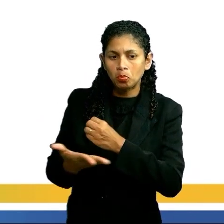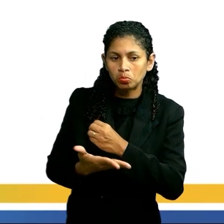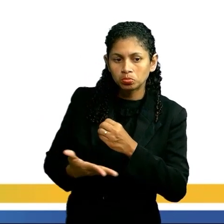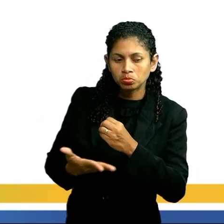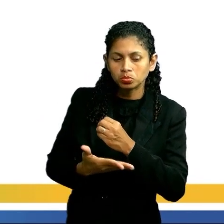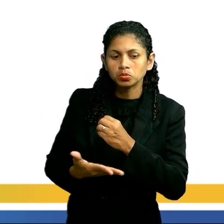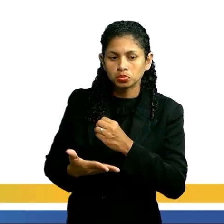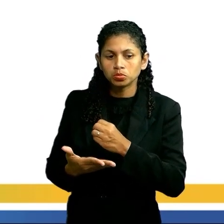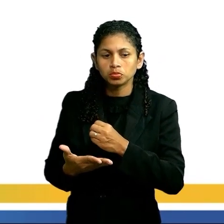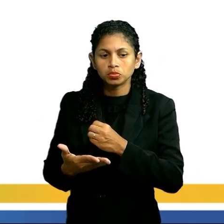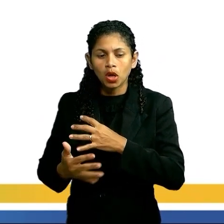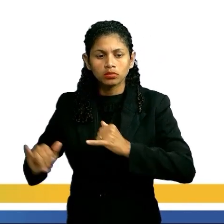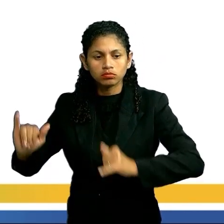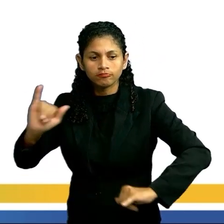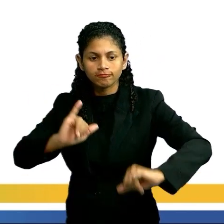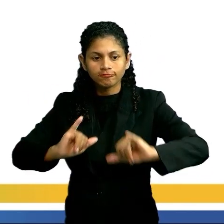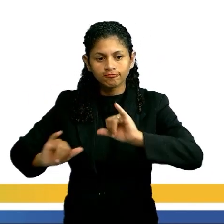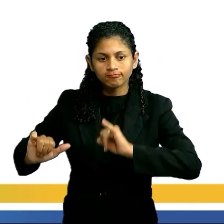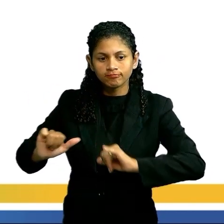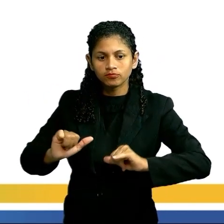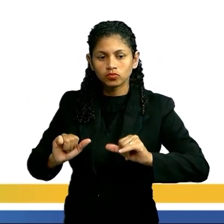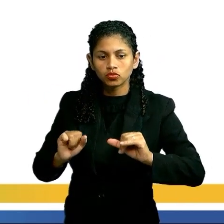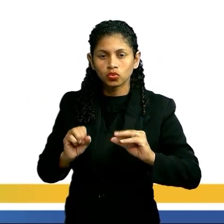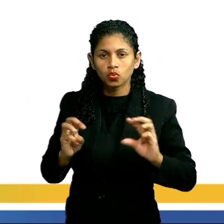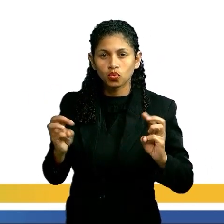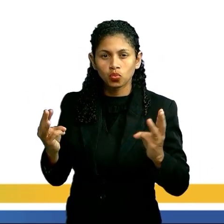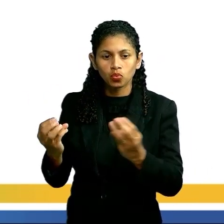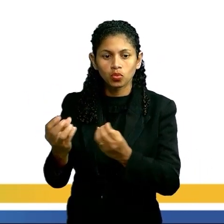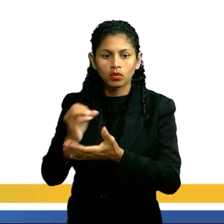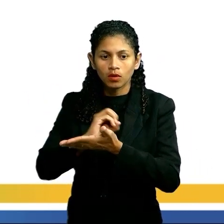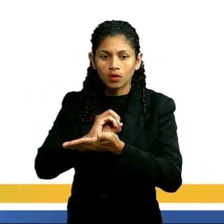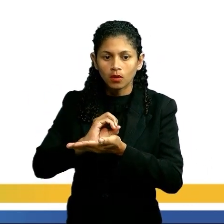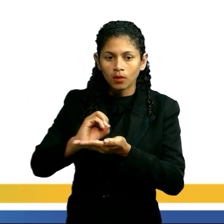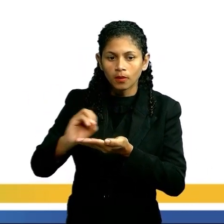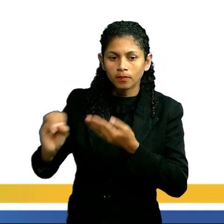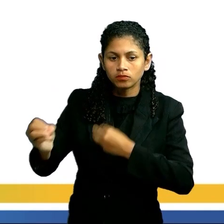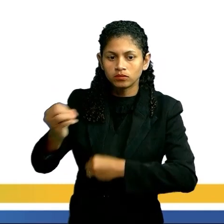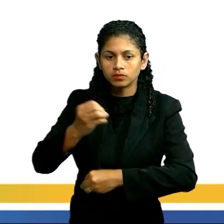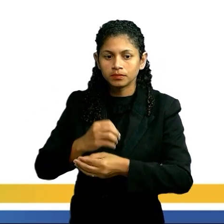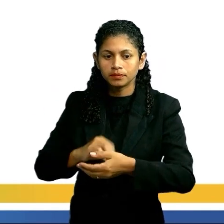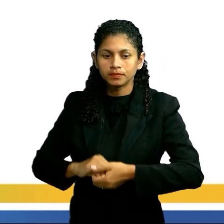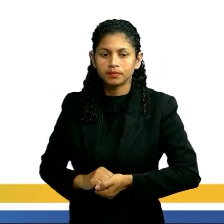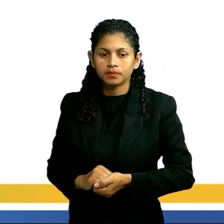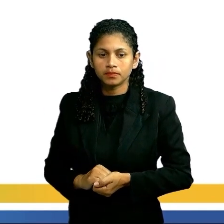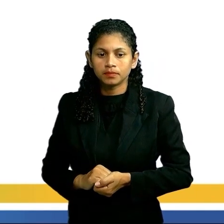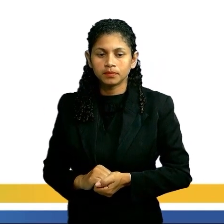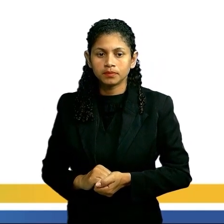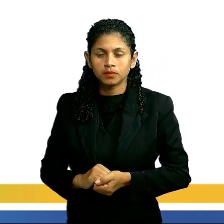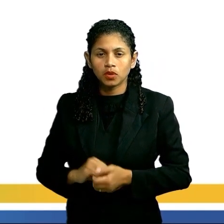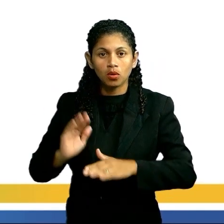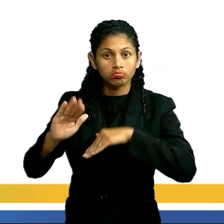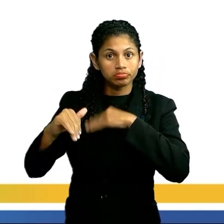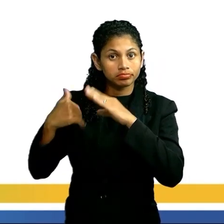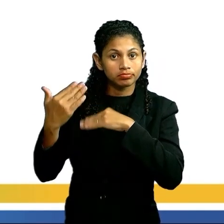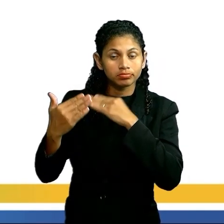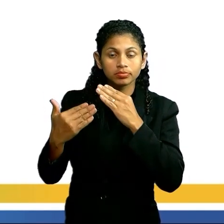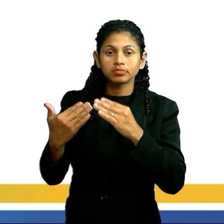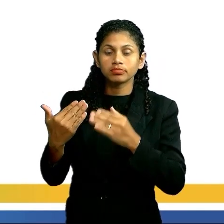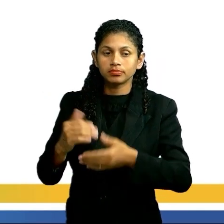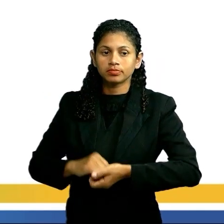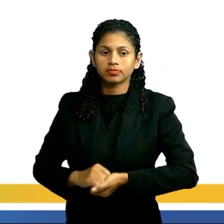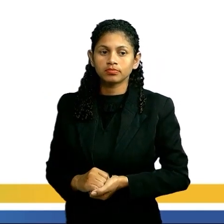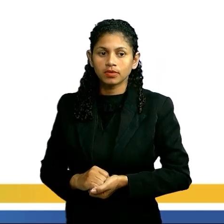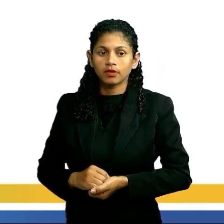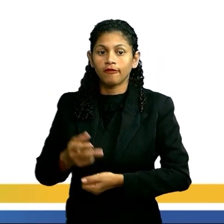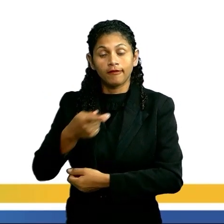dos organismos vivos, que assim impossibilitava a síntese dos mesmos. Então aqui fala sobre a teoria da